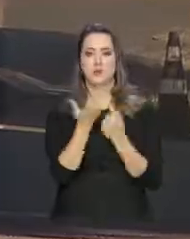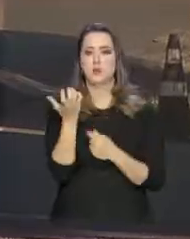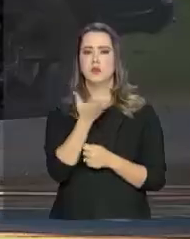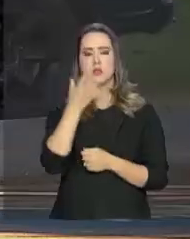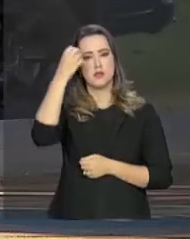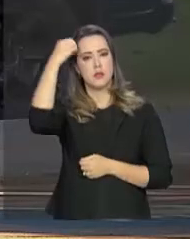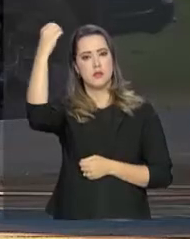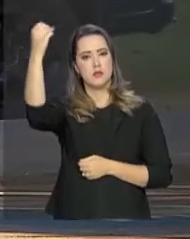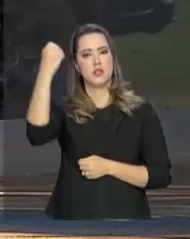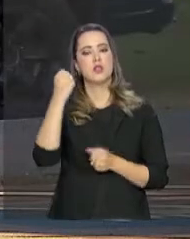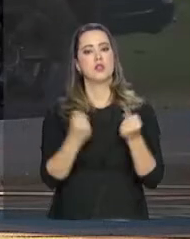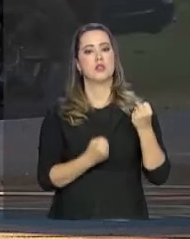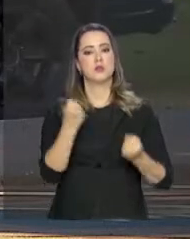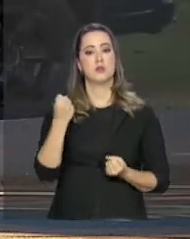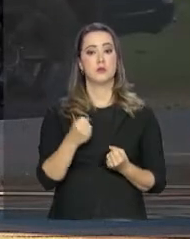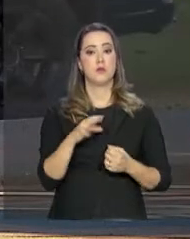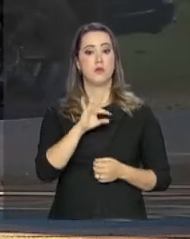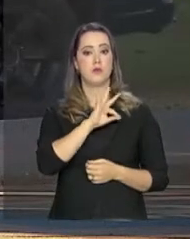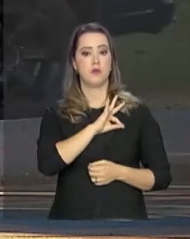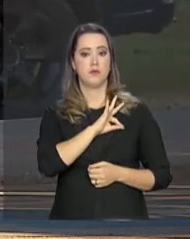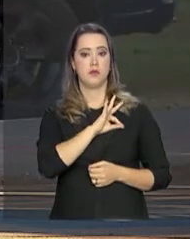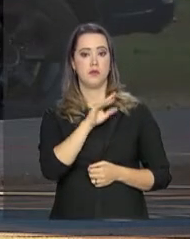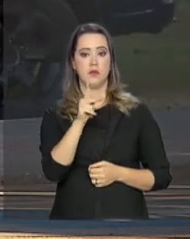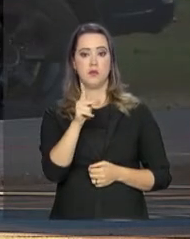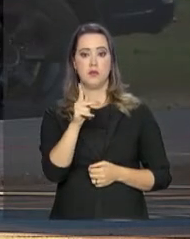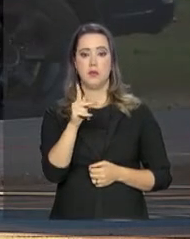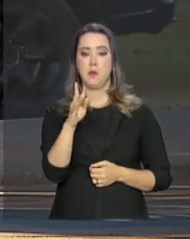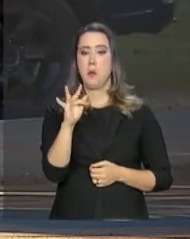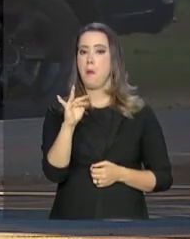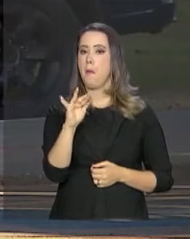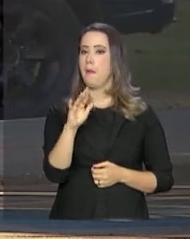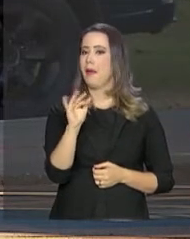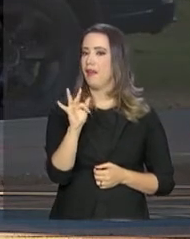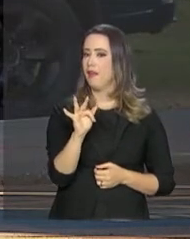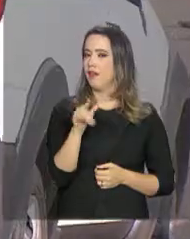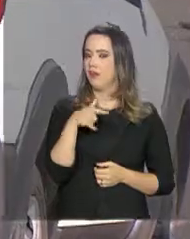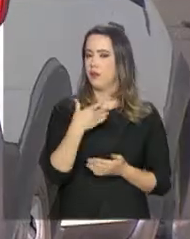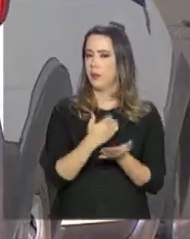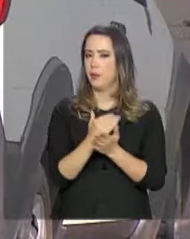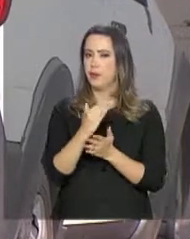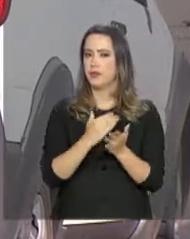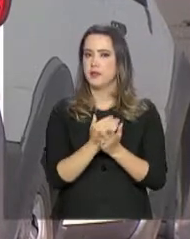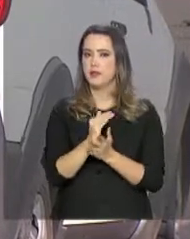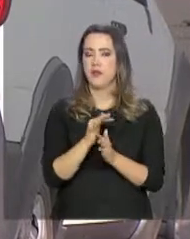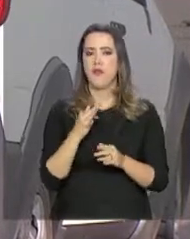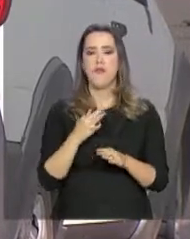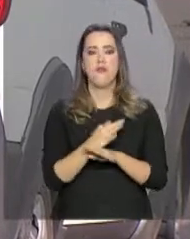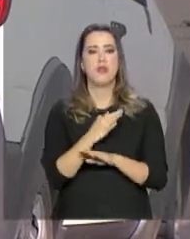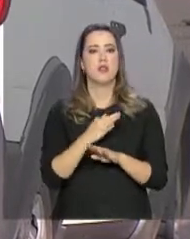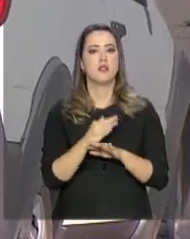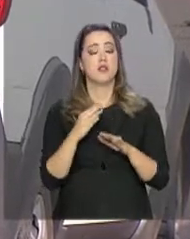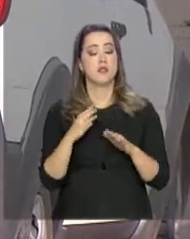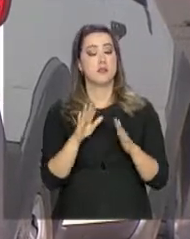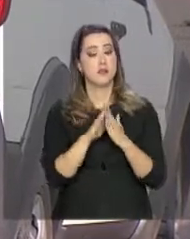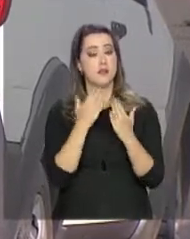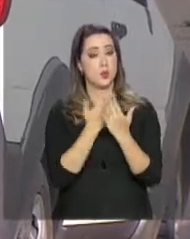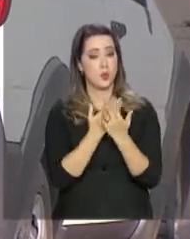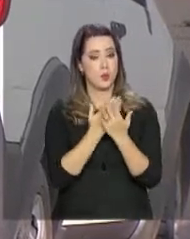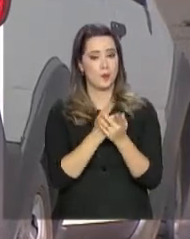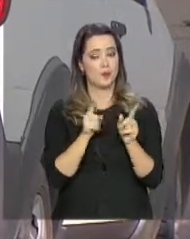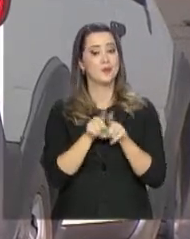de carro, a Polícia Rodoviária Federal deu início à Operação Férias Escolares. Além de reforçar o monitoramento e